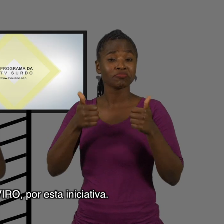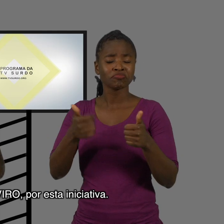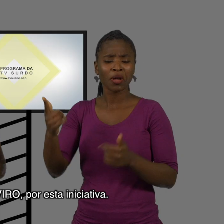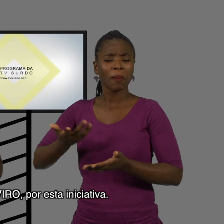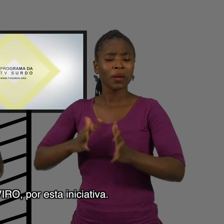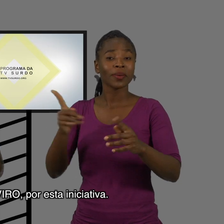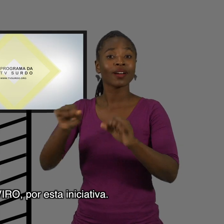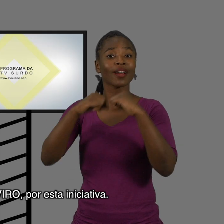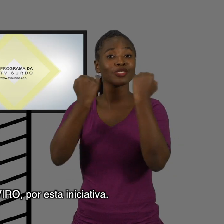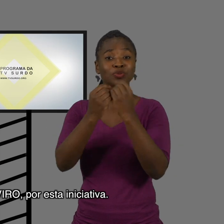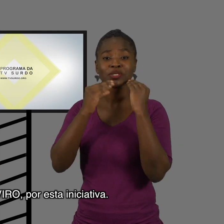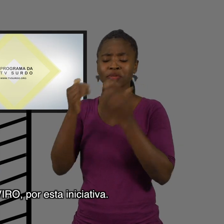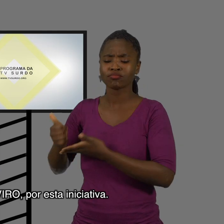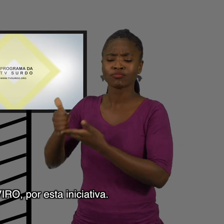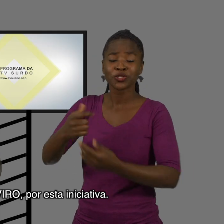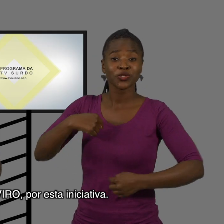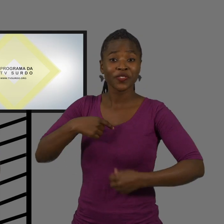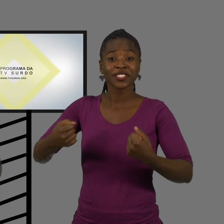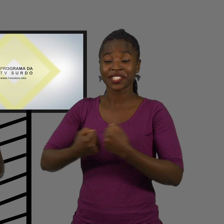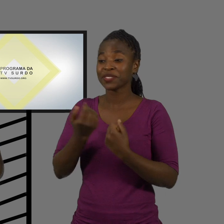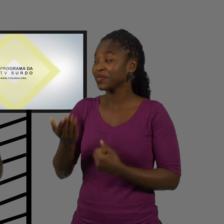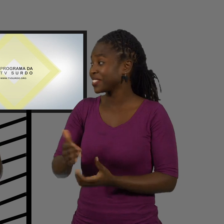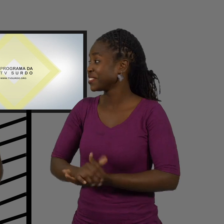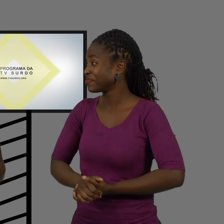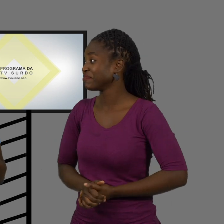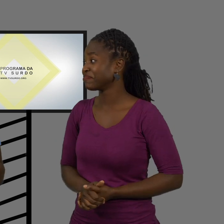Parabéns, Anviro, por esta iniciativa.